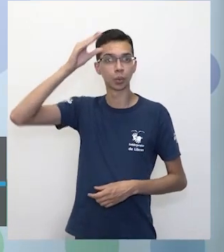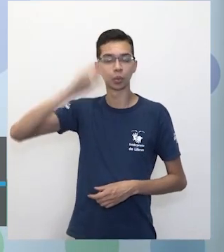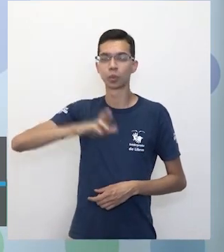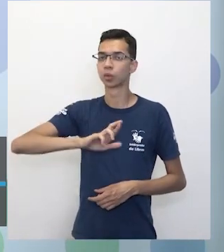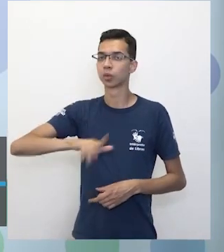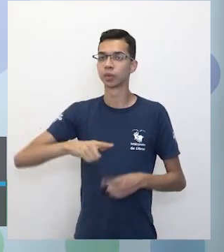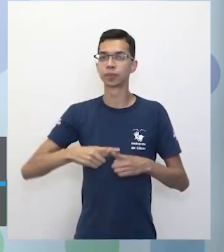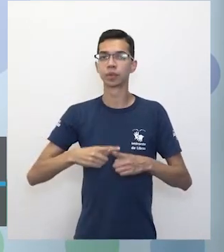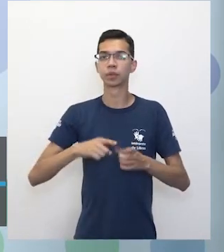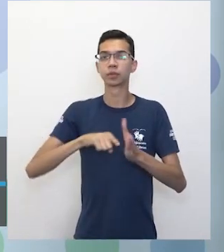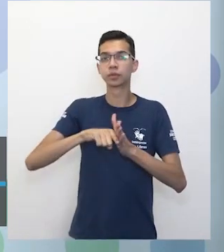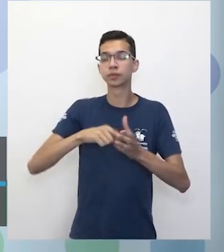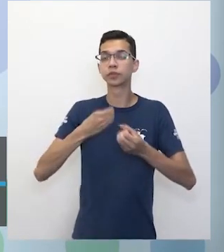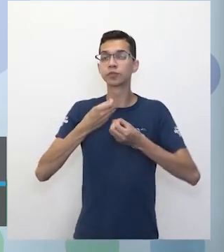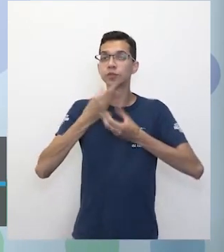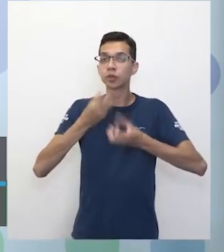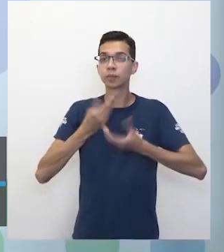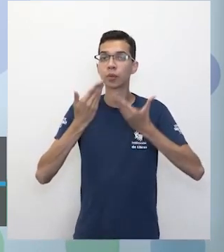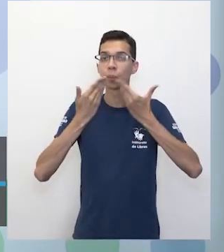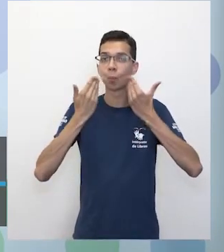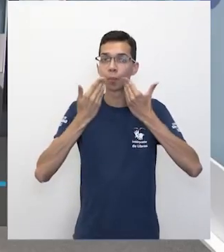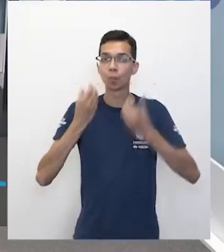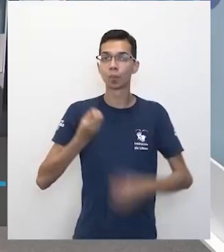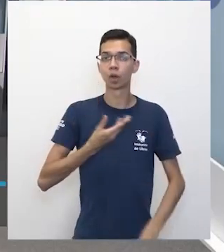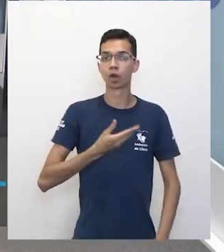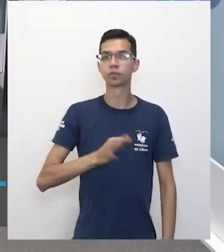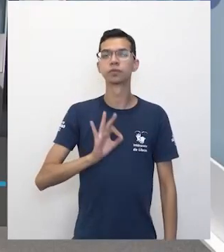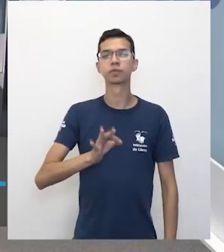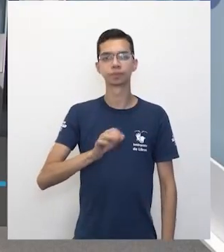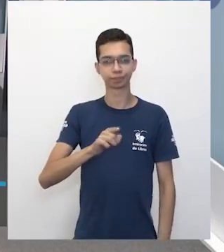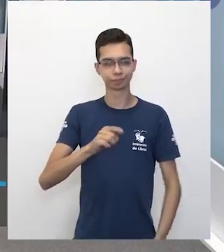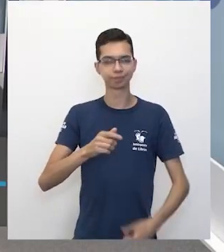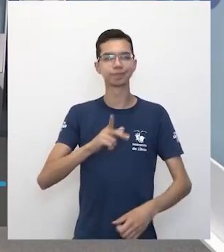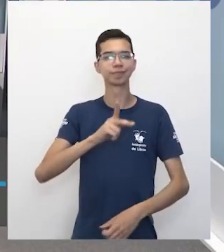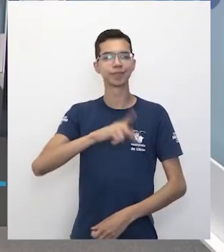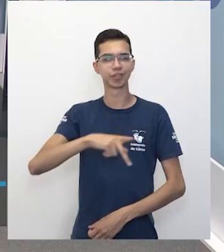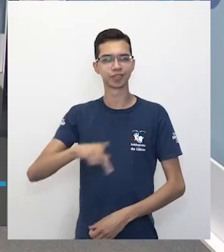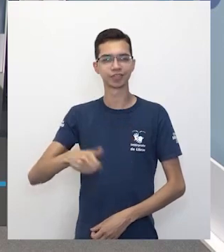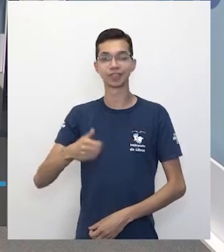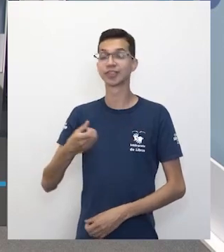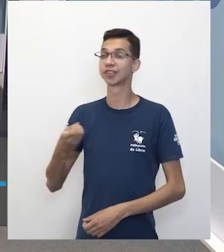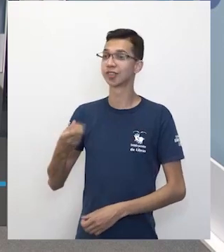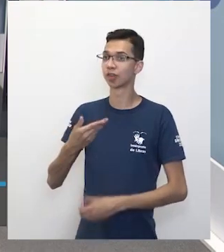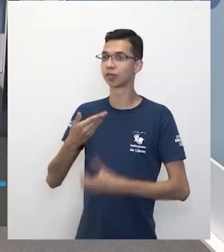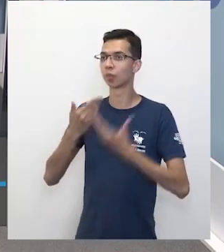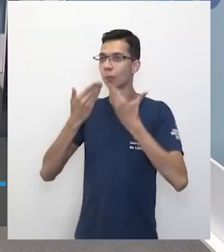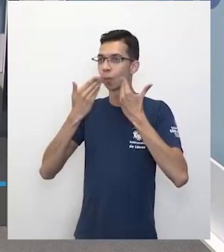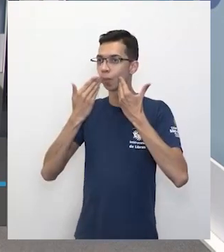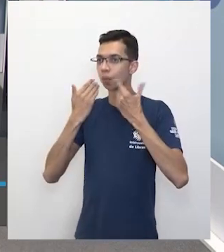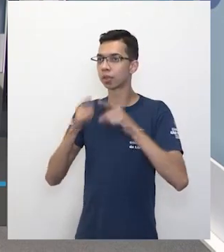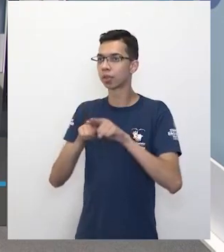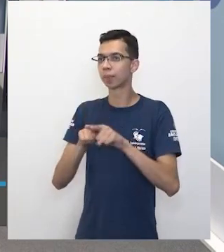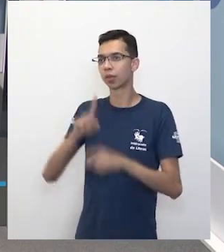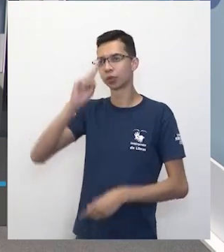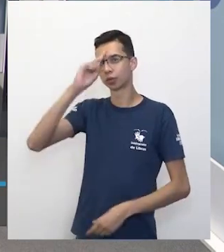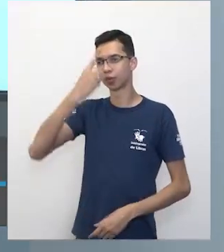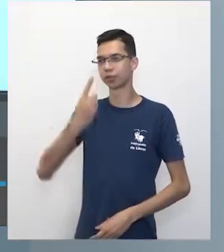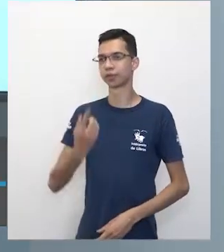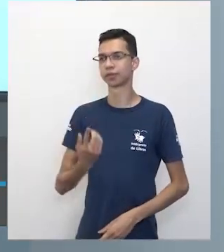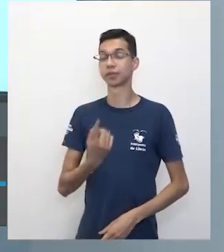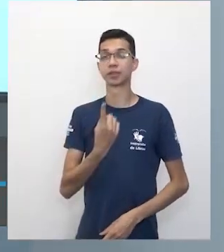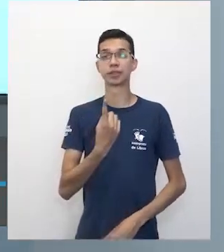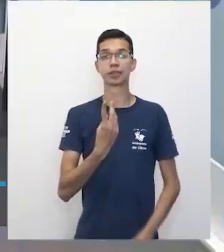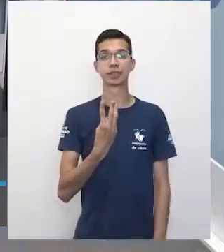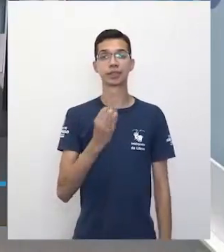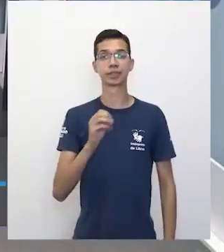informações. Professora Neuze, é isso mesmo. Exatamente isso. Novas informações de novas dúvidas. Porque agora a gente está aqui assim. É isso aí. Tá, 130 mil